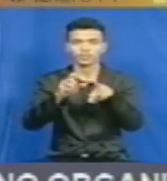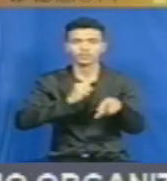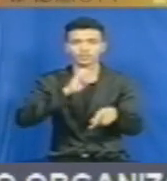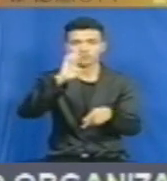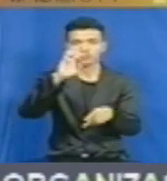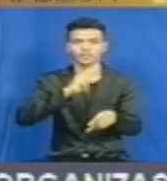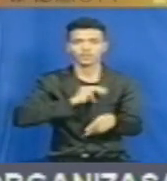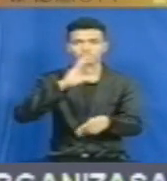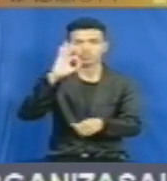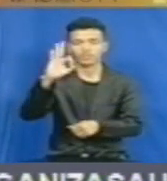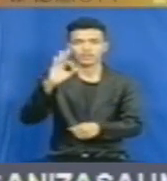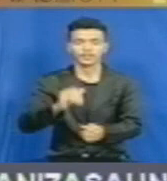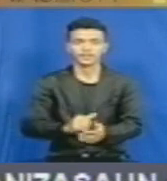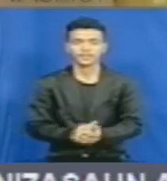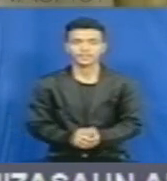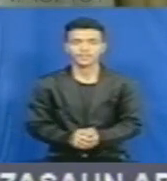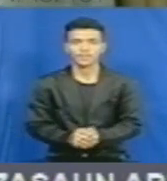Same Manufaje.